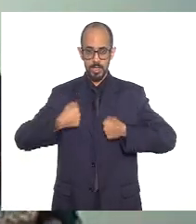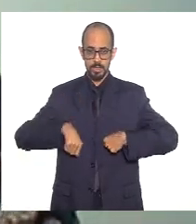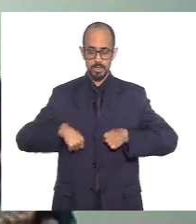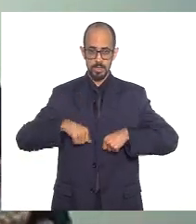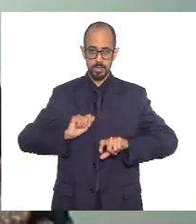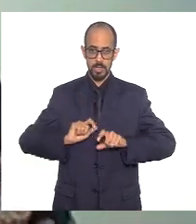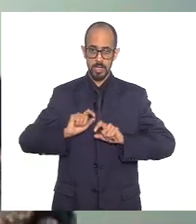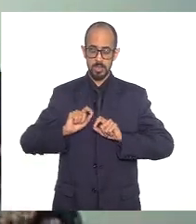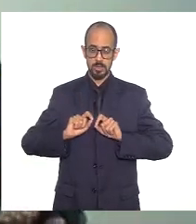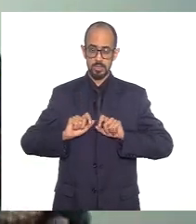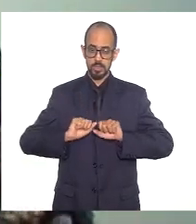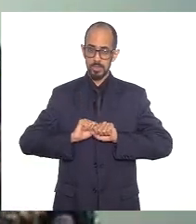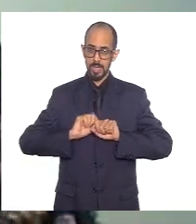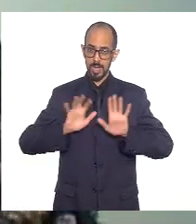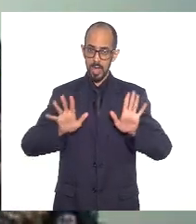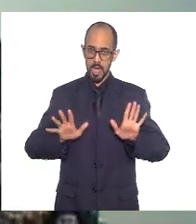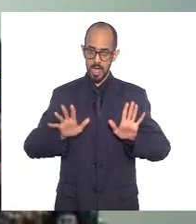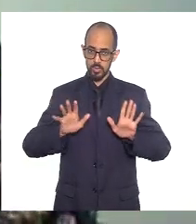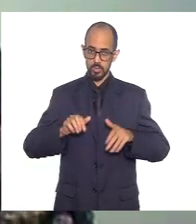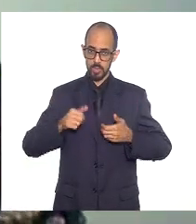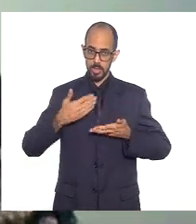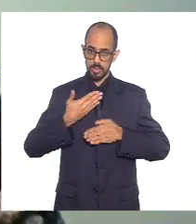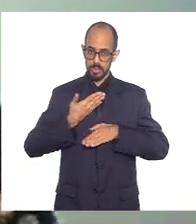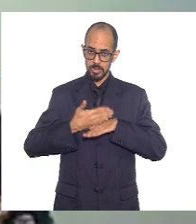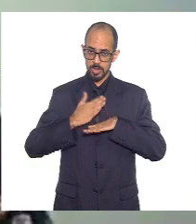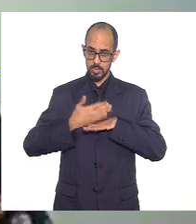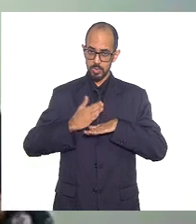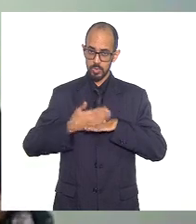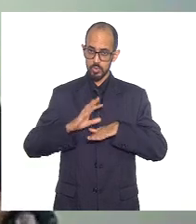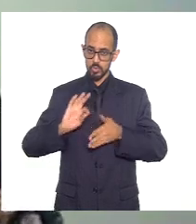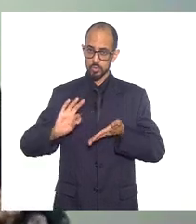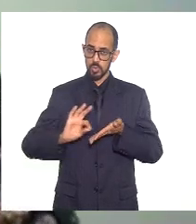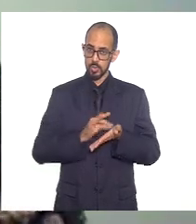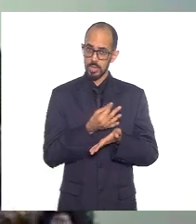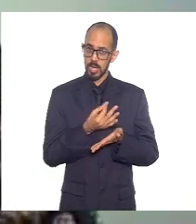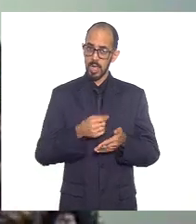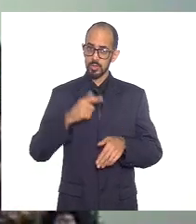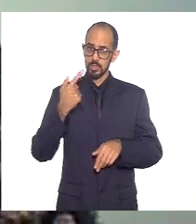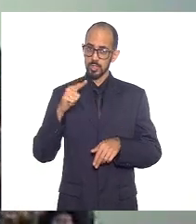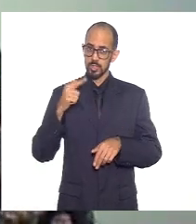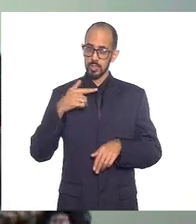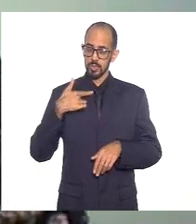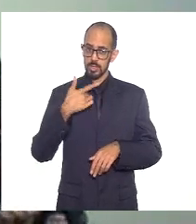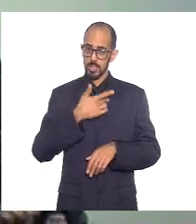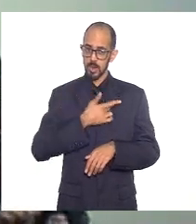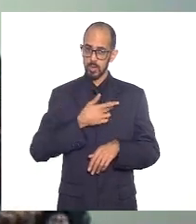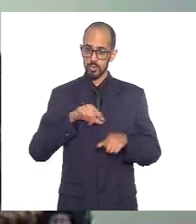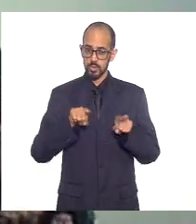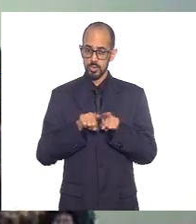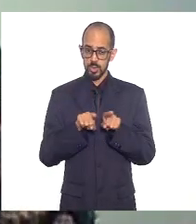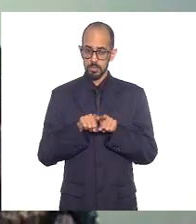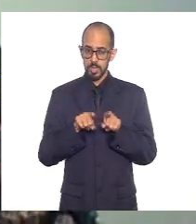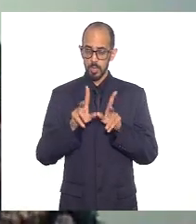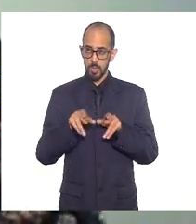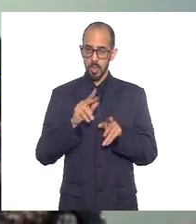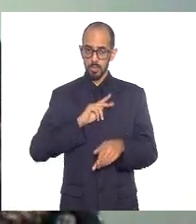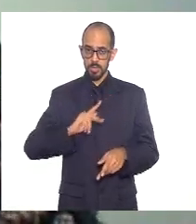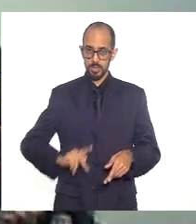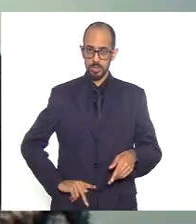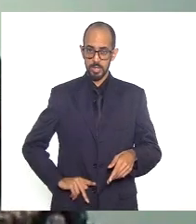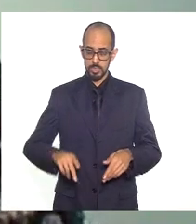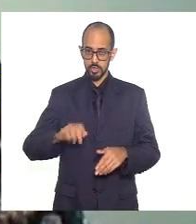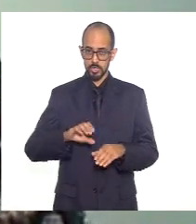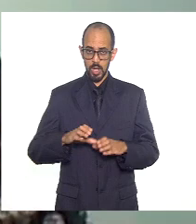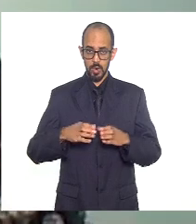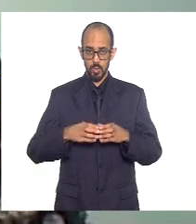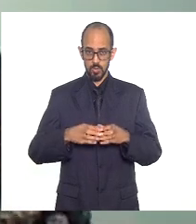necessidade da transparência da execução dos contratos da gestão da saúde. Como presidente da Comissão de Saúde,